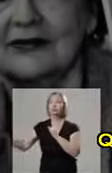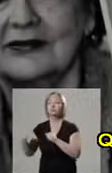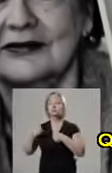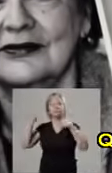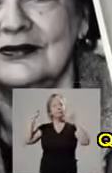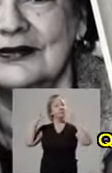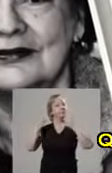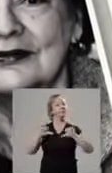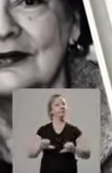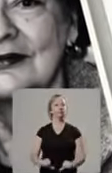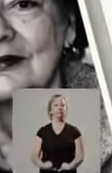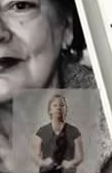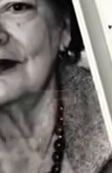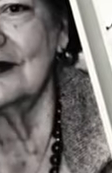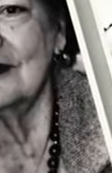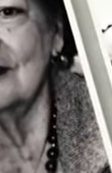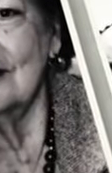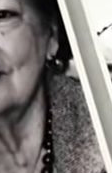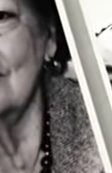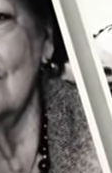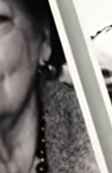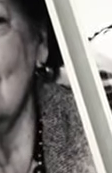sumia.